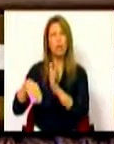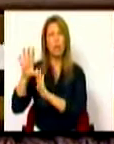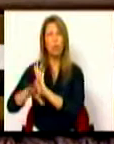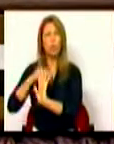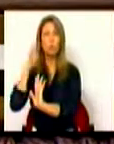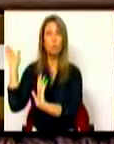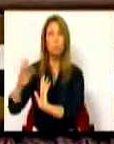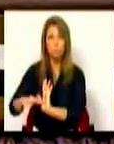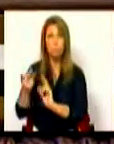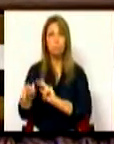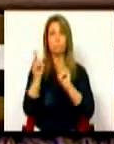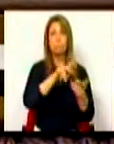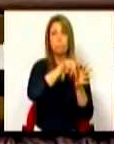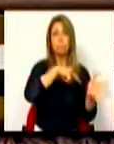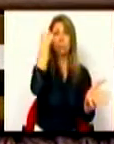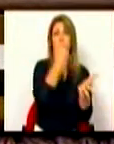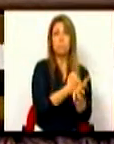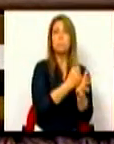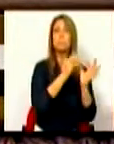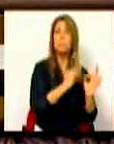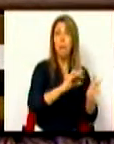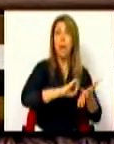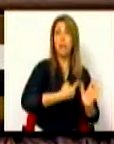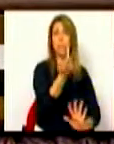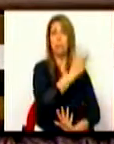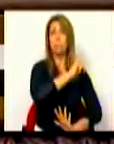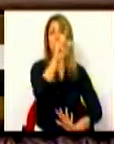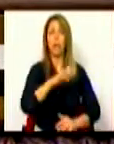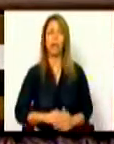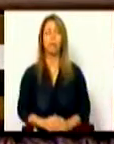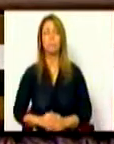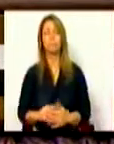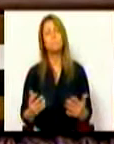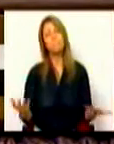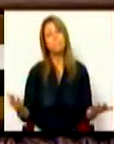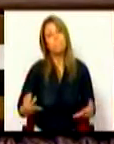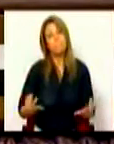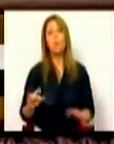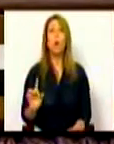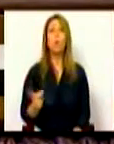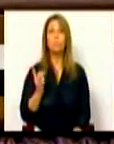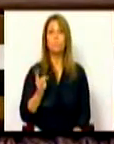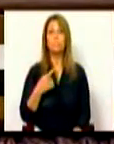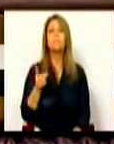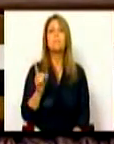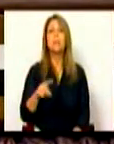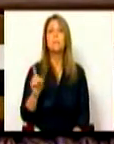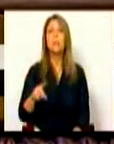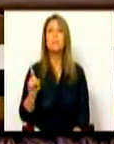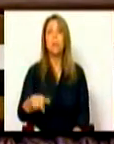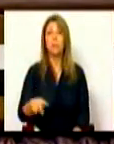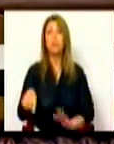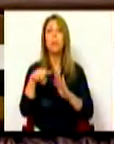preenchessem um lugar que configurasse uma necessidade permanente. Aliás, têm sido recorrentemente alargados